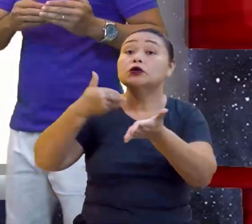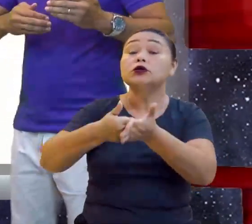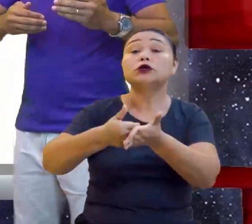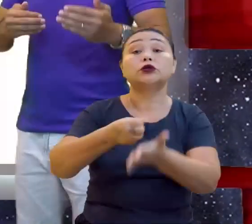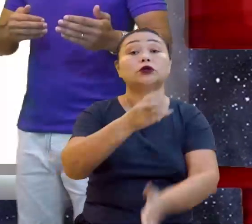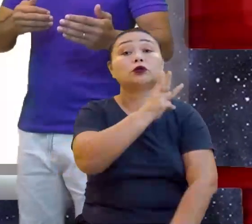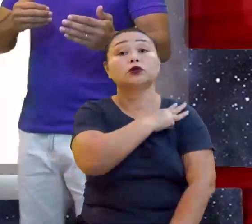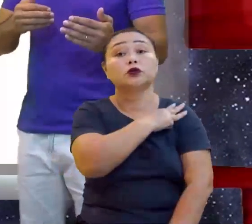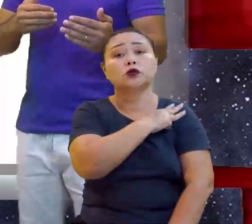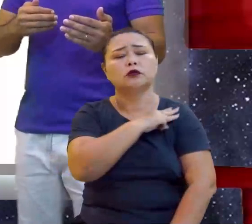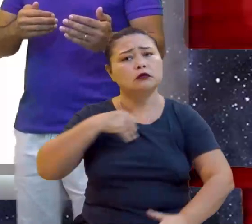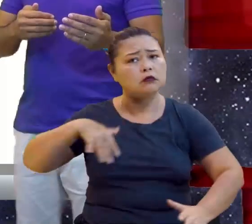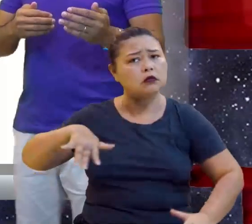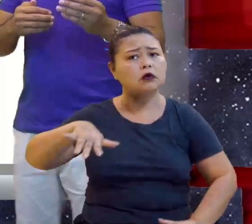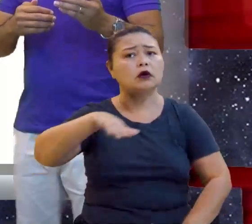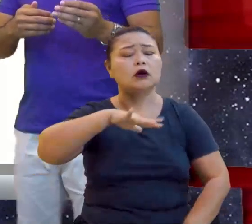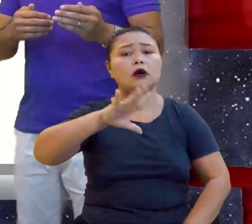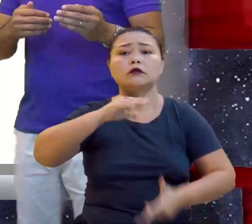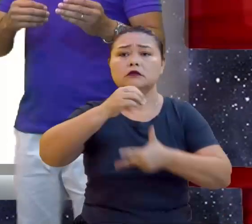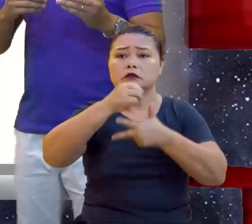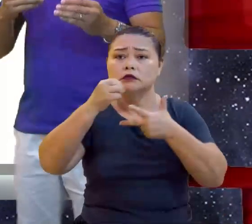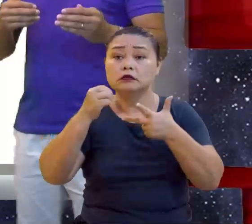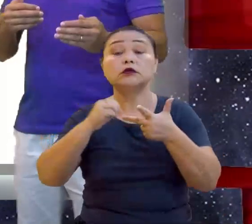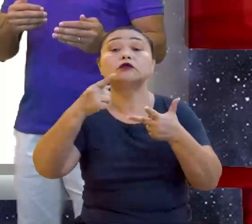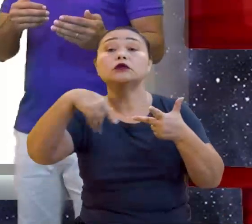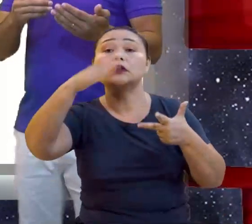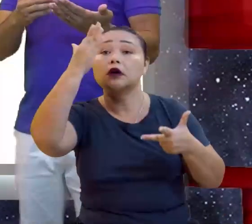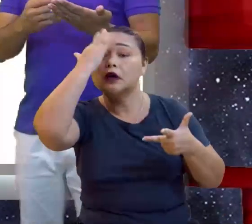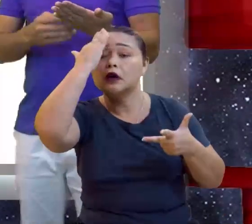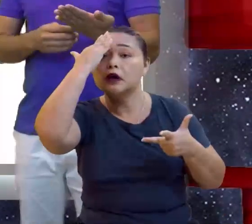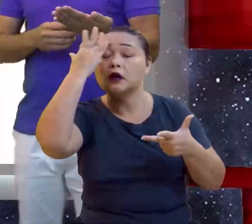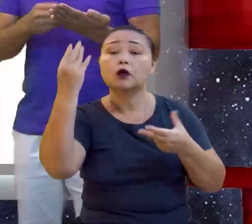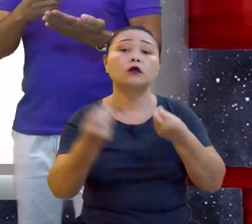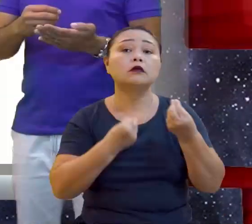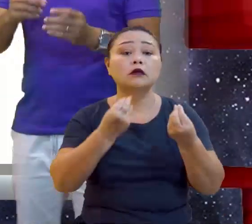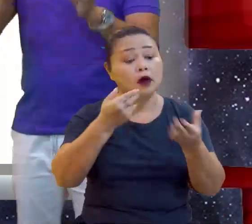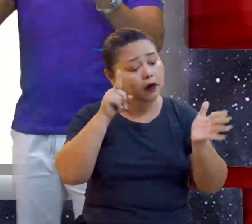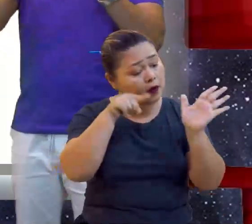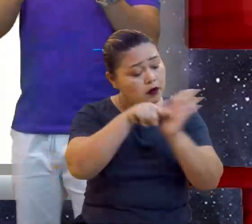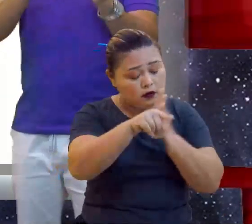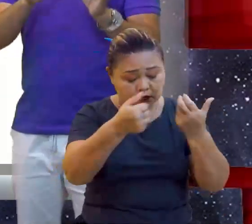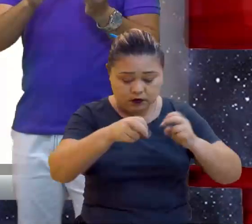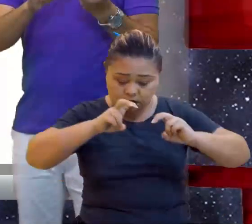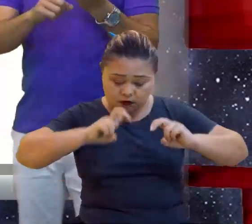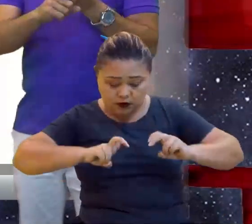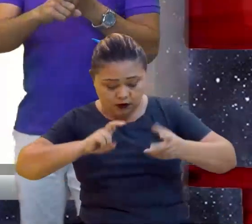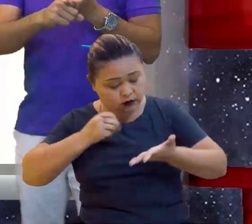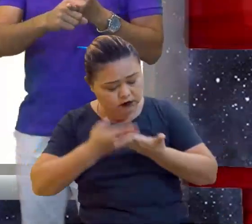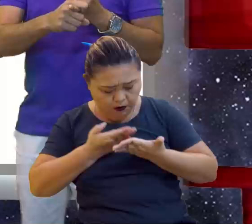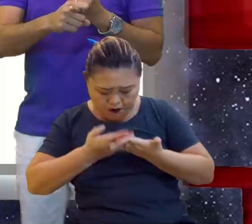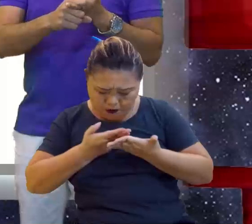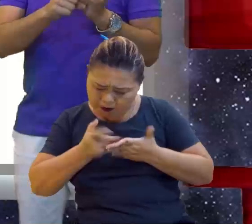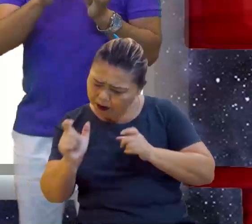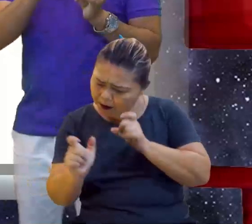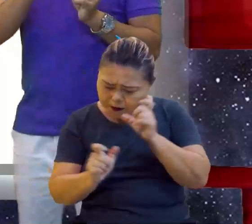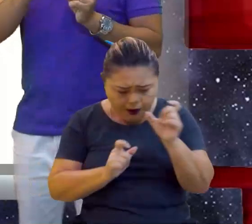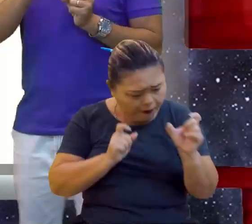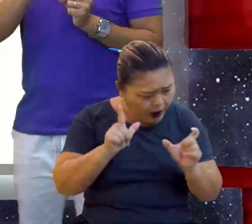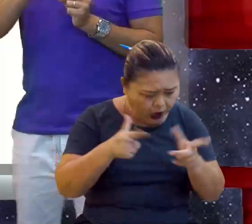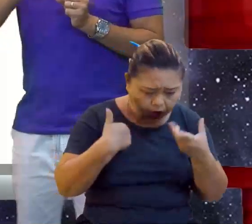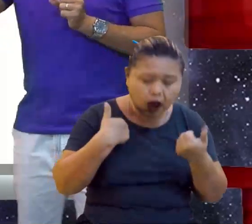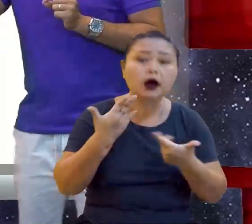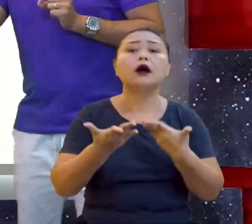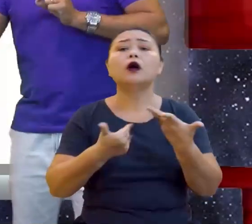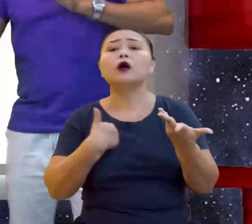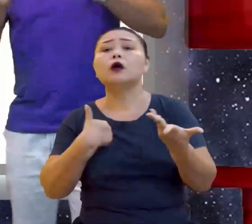lá no ano que você vai fazer o Enem, você já sabe, começa o ano assim, já pega uma questão e senta. E estuda. Palavras-chave, ou seja, quais